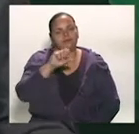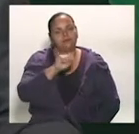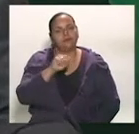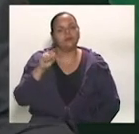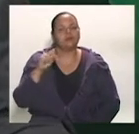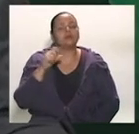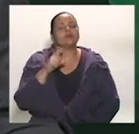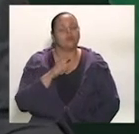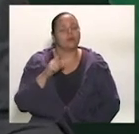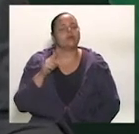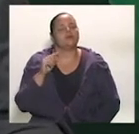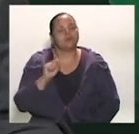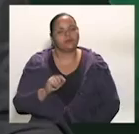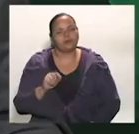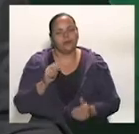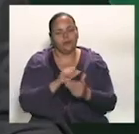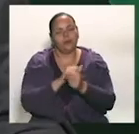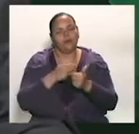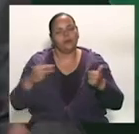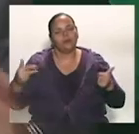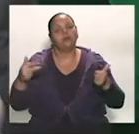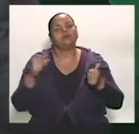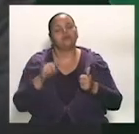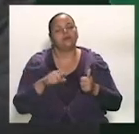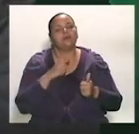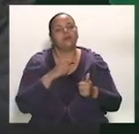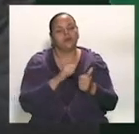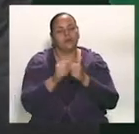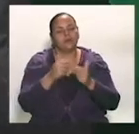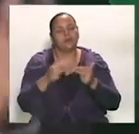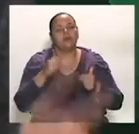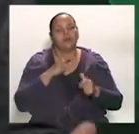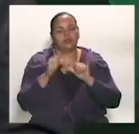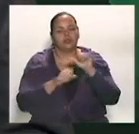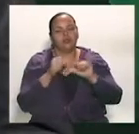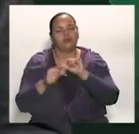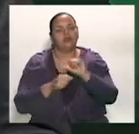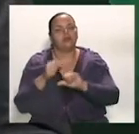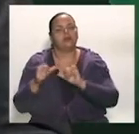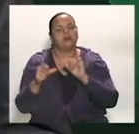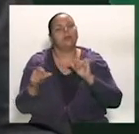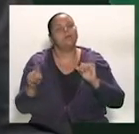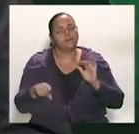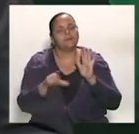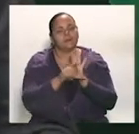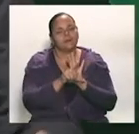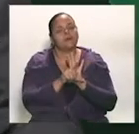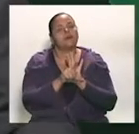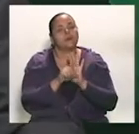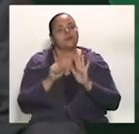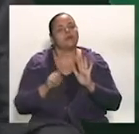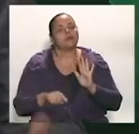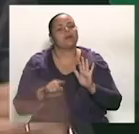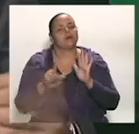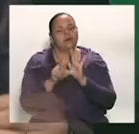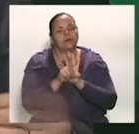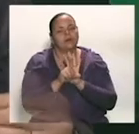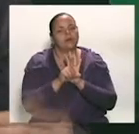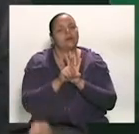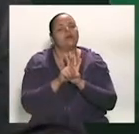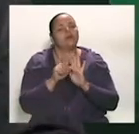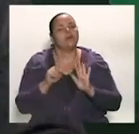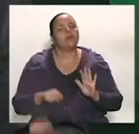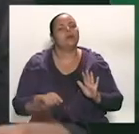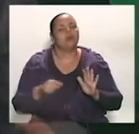ela previu a autonomia das entidades esportivas, houve uma mudança radical da legislação até então em vigor, porque a legislação é